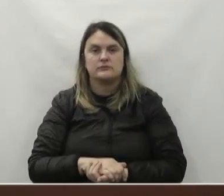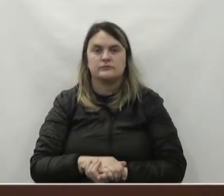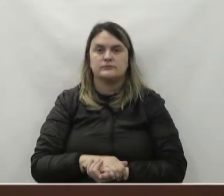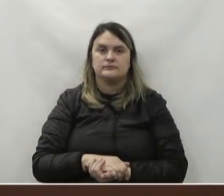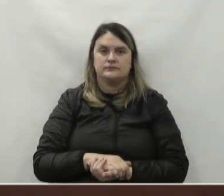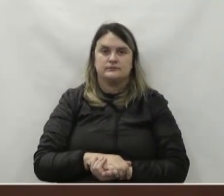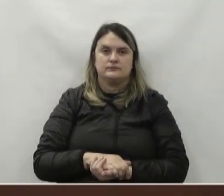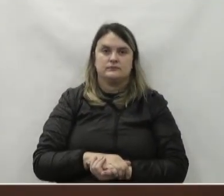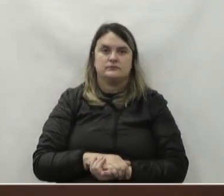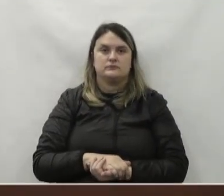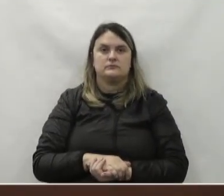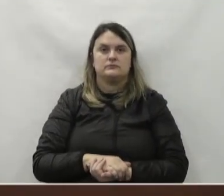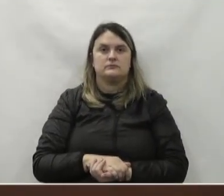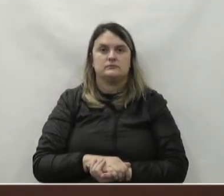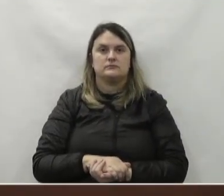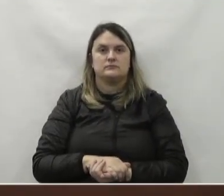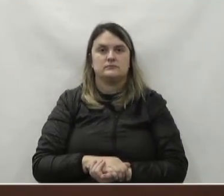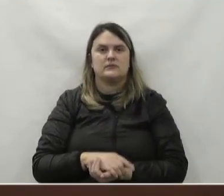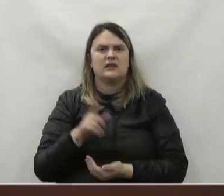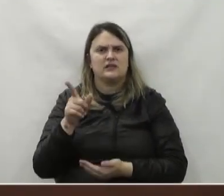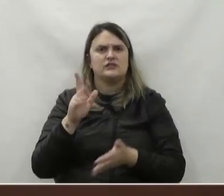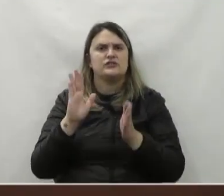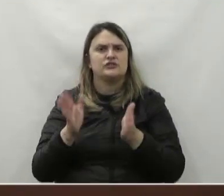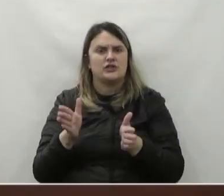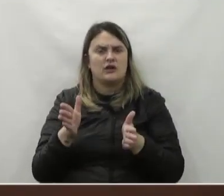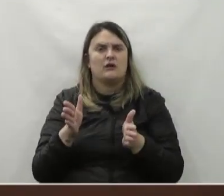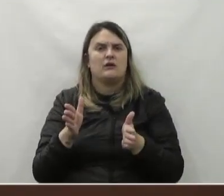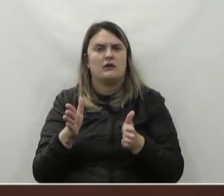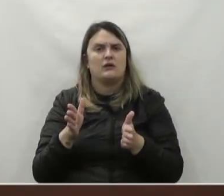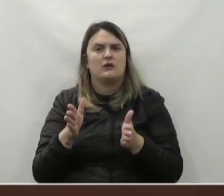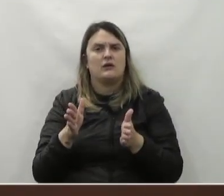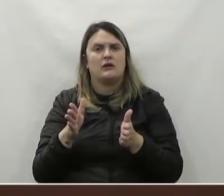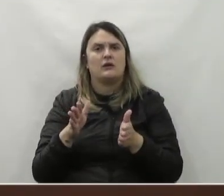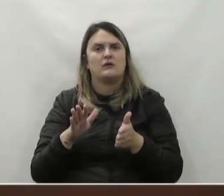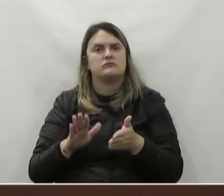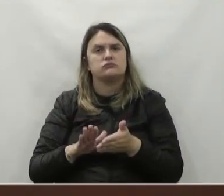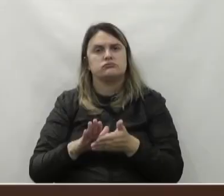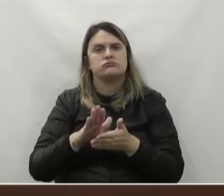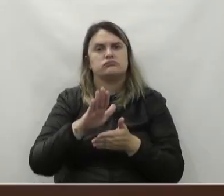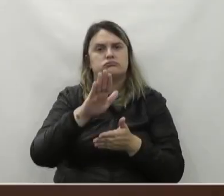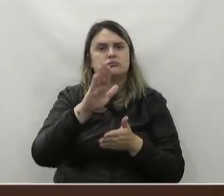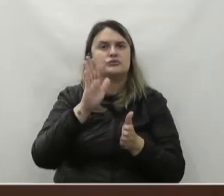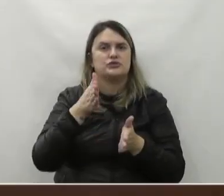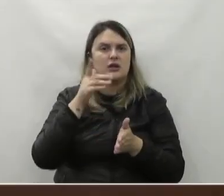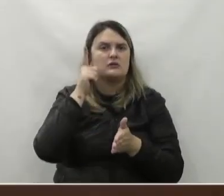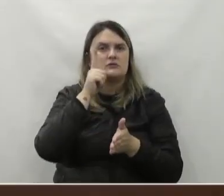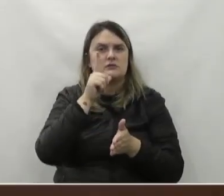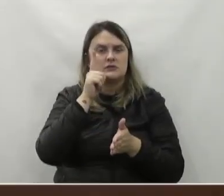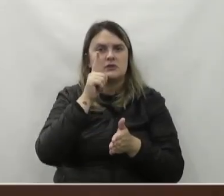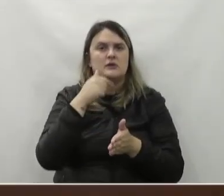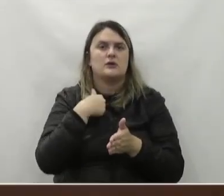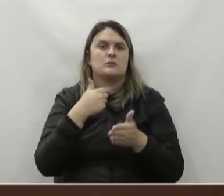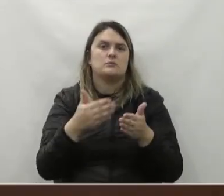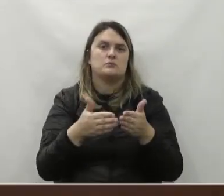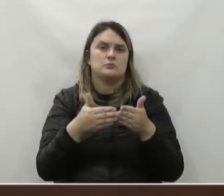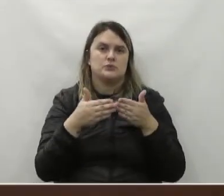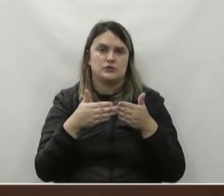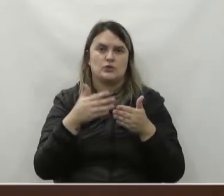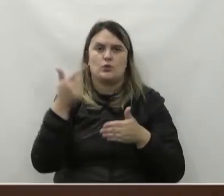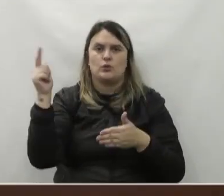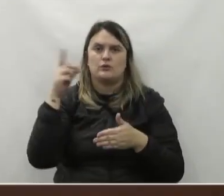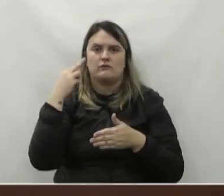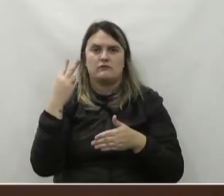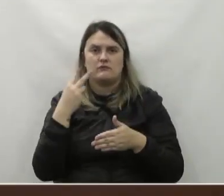ali ficou a desejar. Mas ali já foi contemplado, então, essa subida do bairro Bela Vista, e eu só peço que os